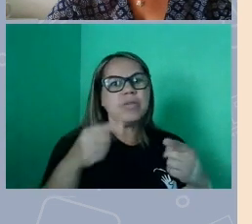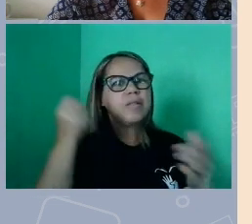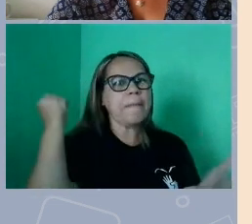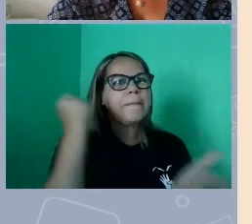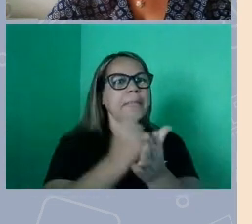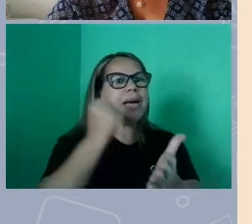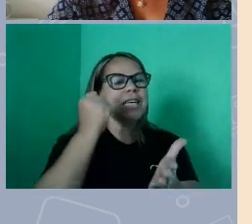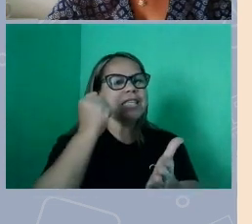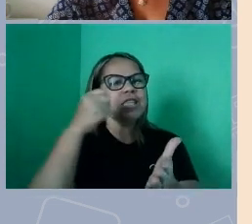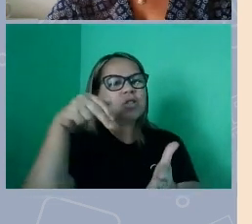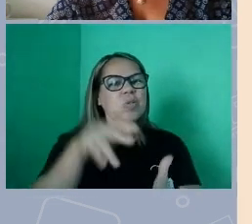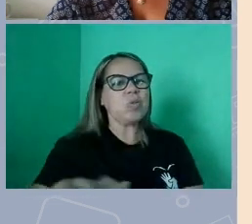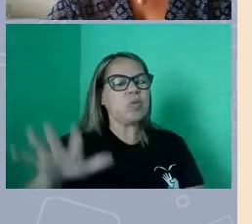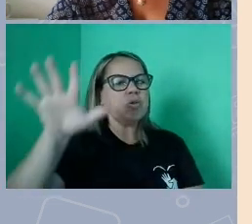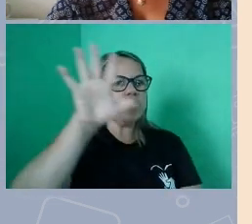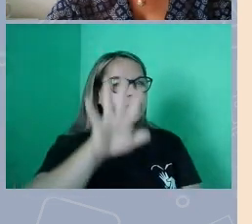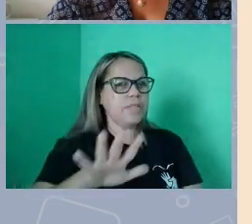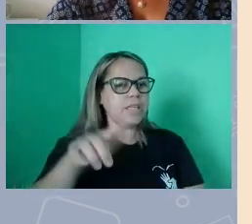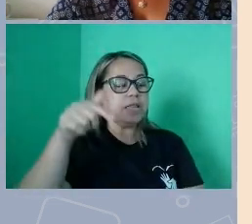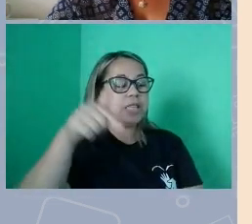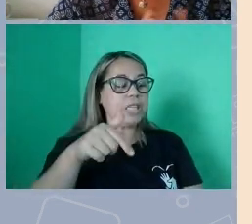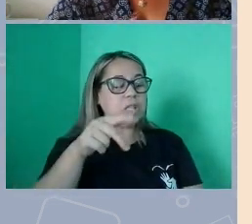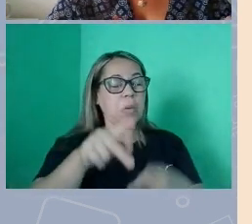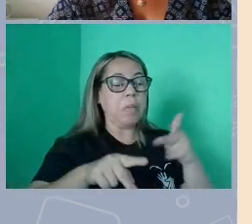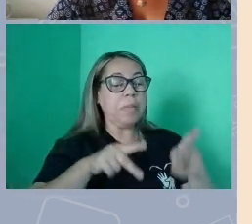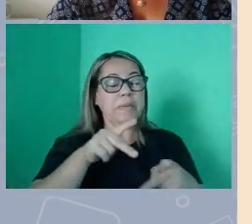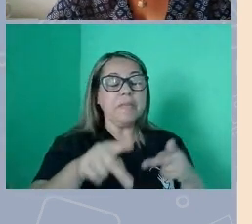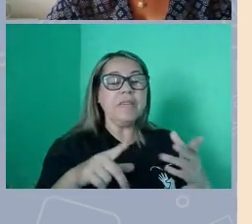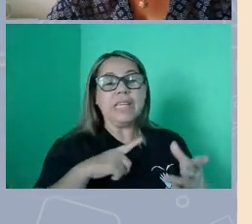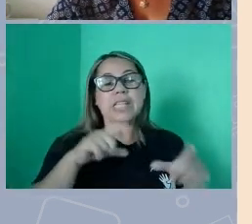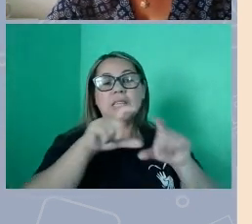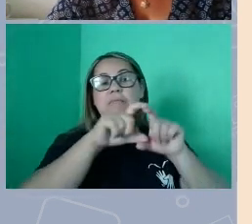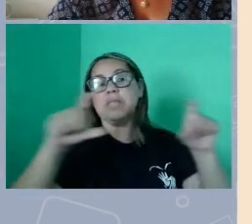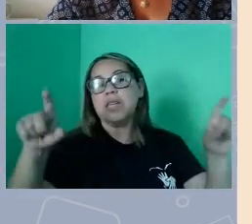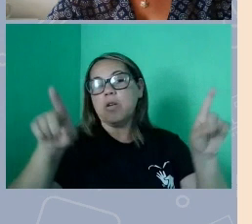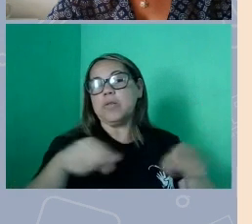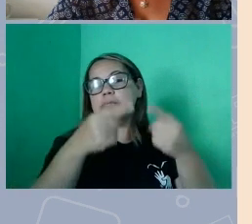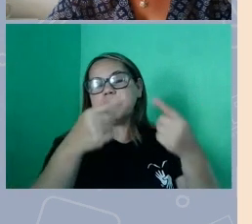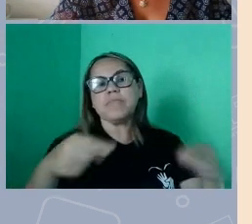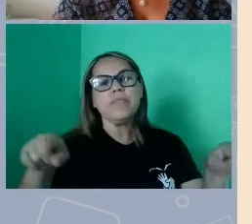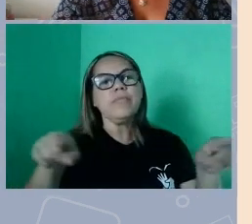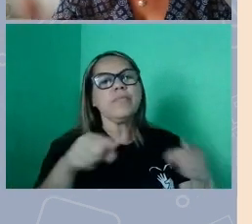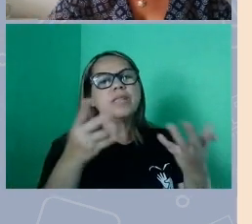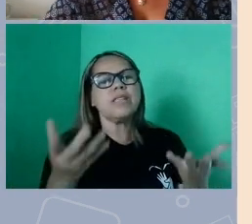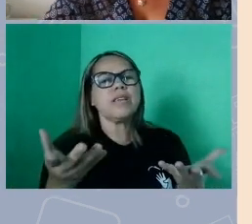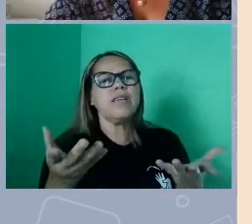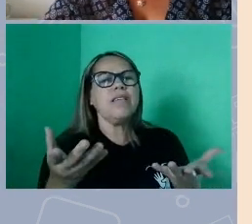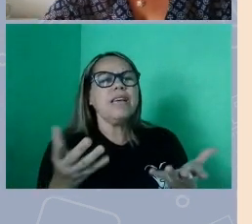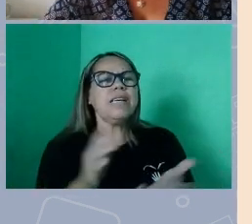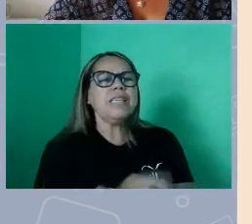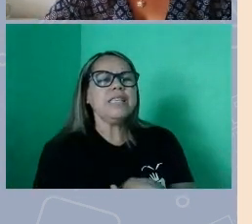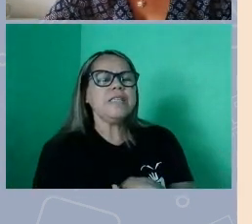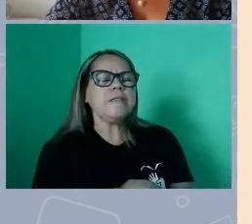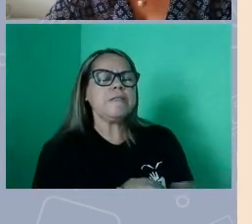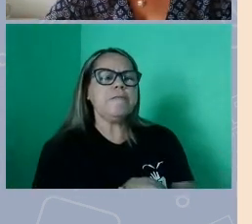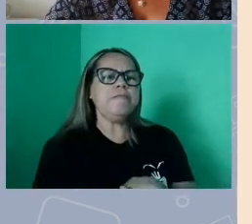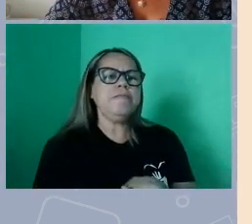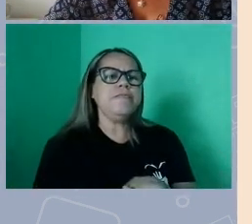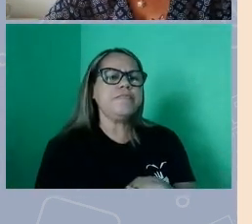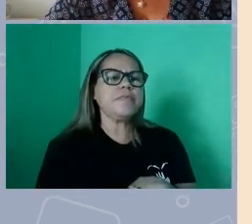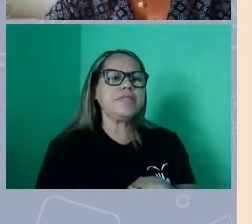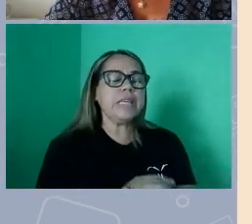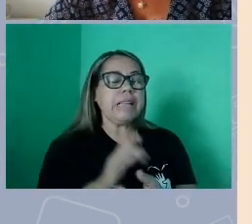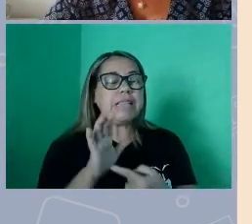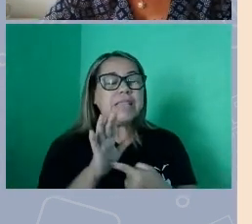nordeste do nosso povo e a gente tem aqui um trecho da música e a questão vem explorar a